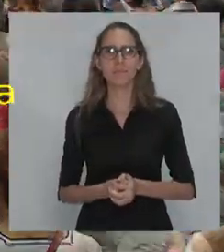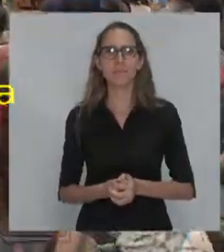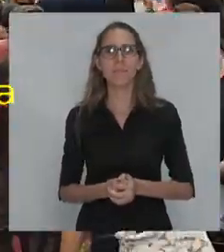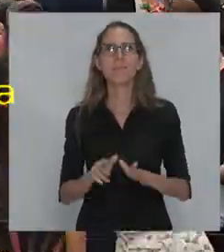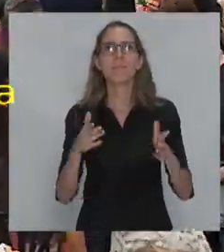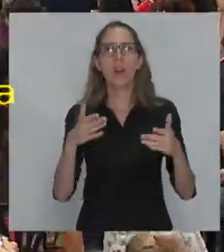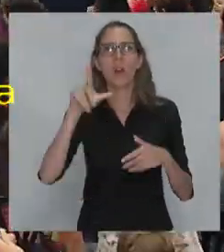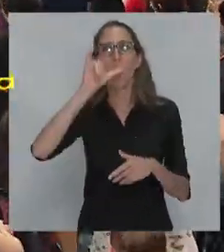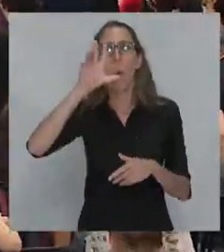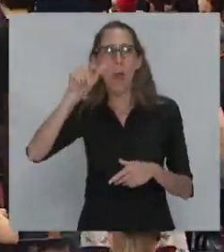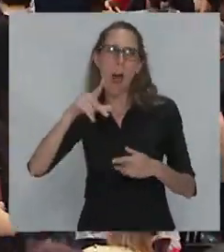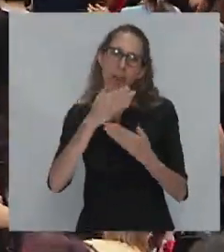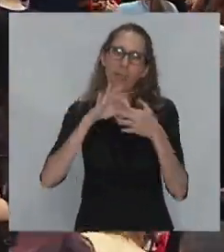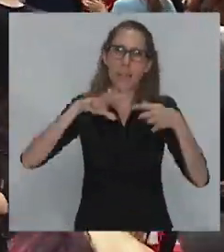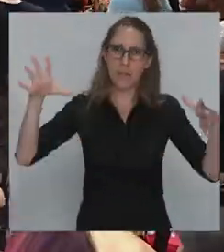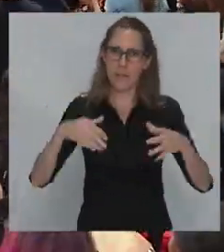Lula livre.